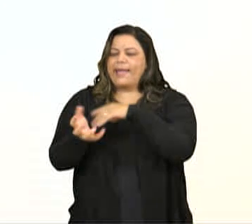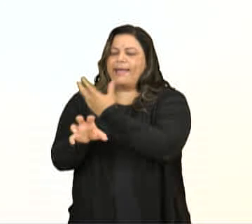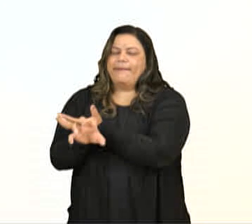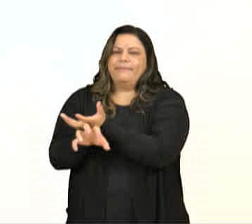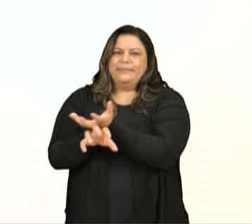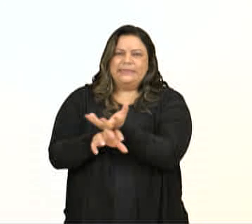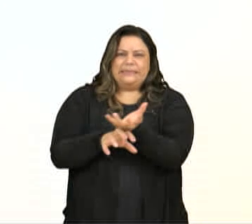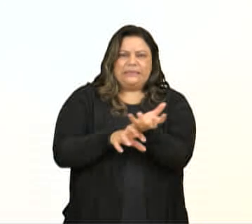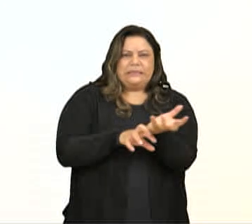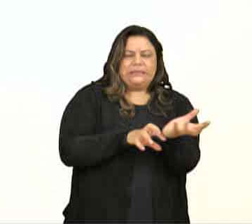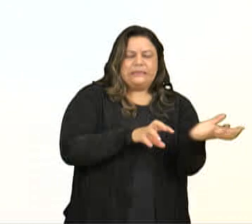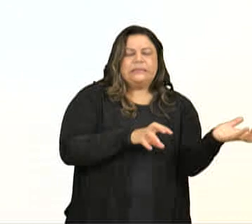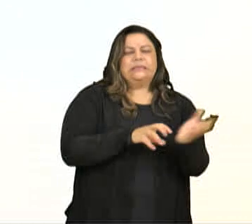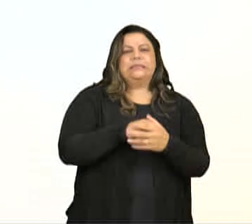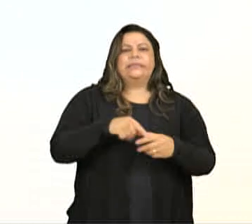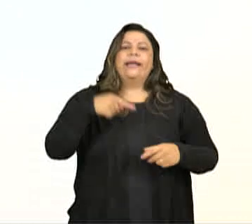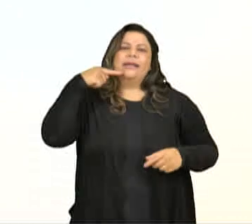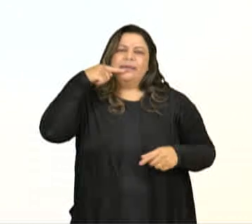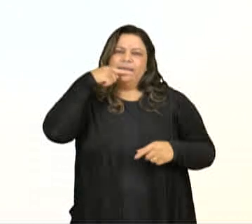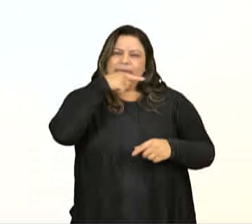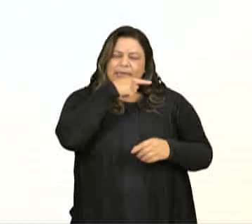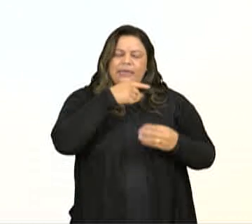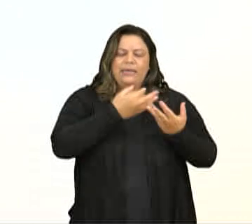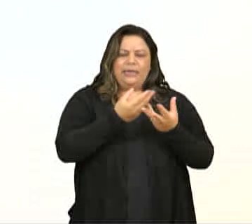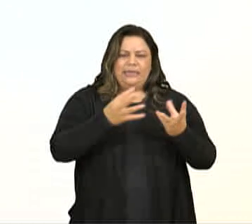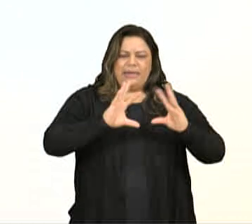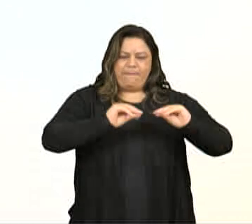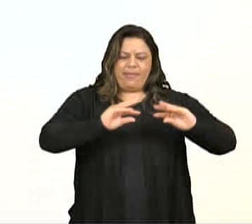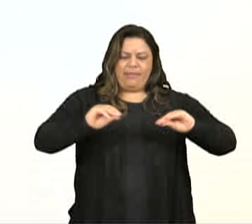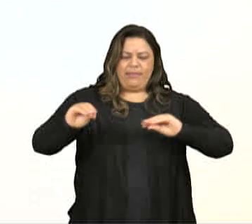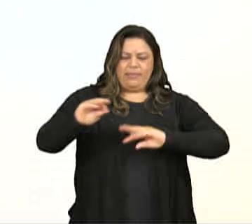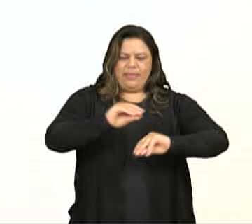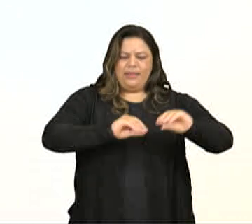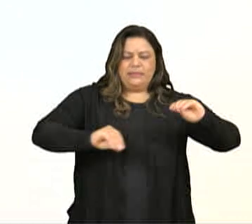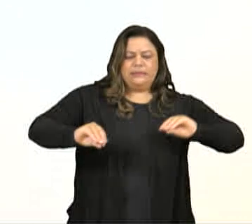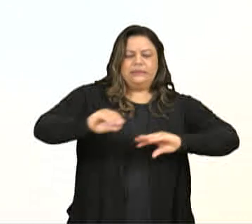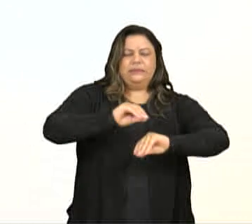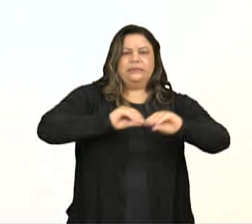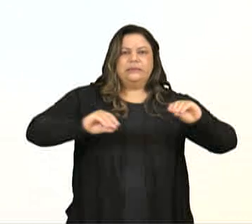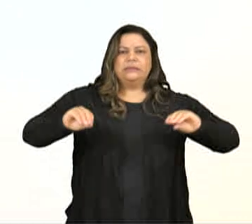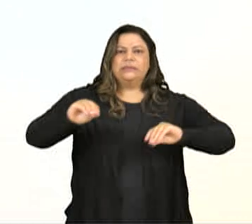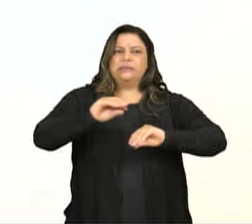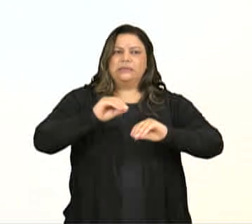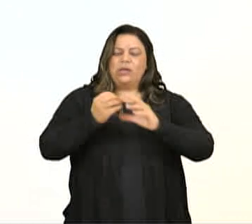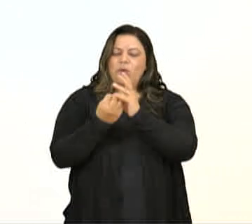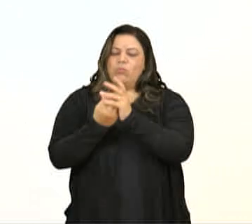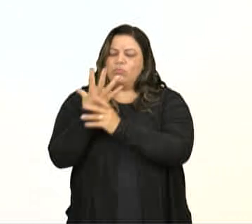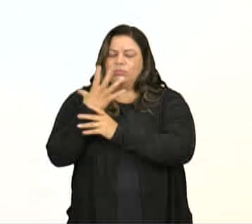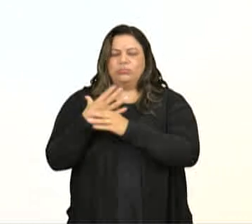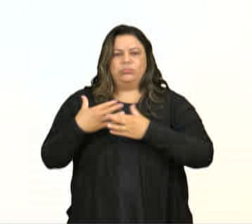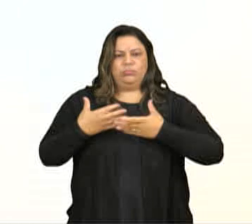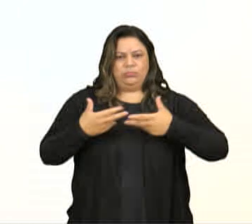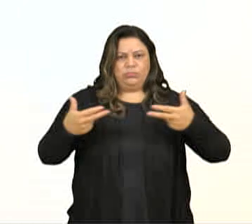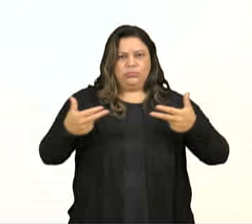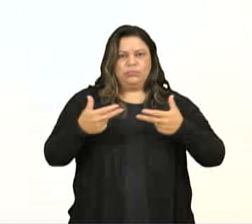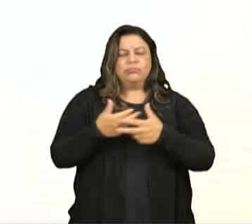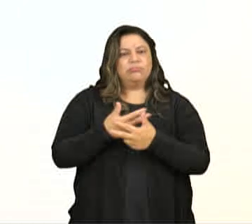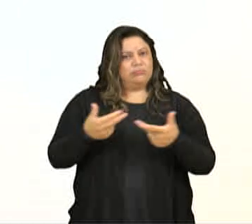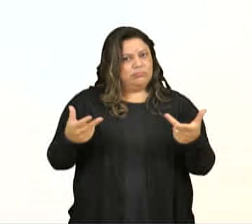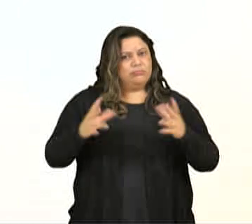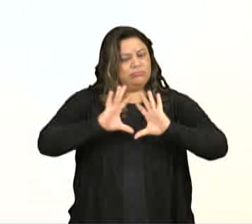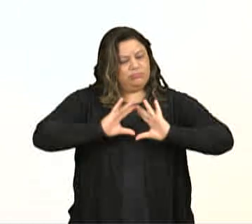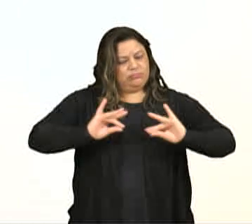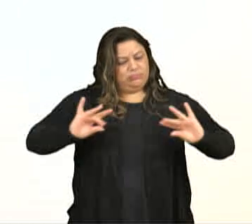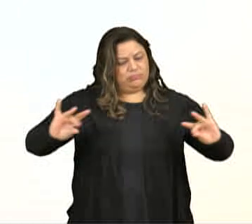milho, bagaço da cana-de-açúcar, casca do arroz, entre outros. A partir da queima desses